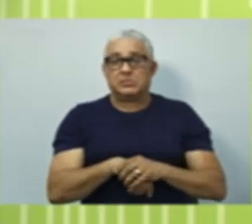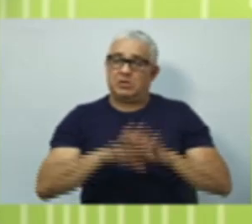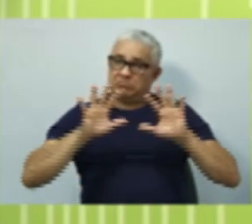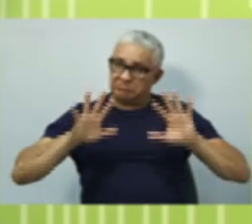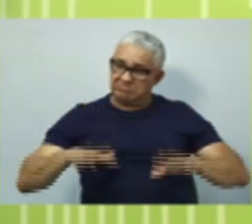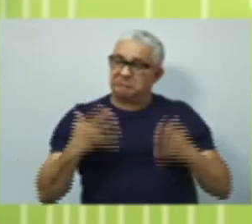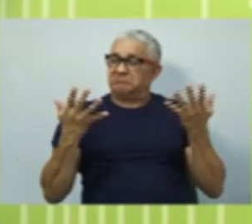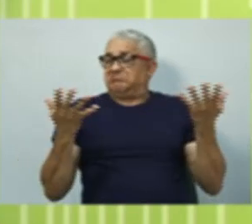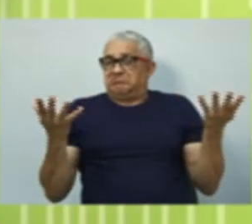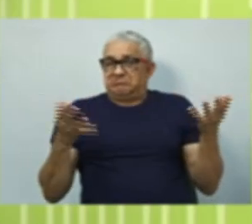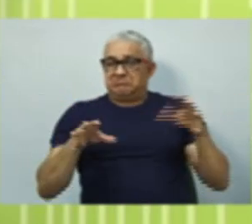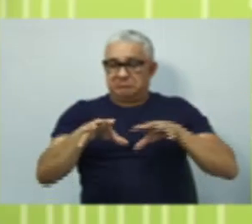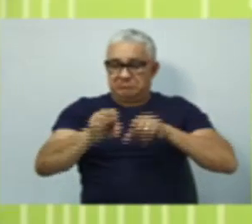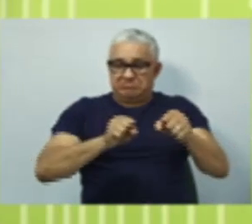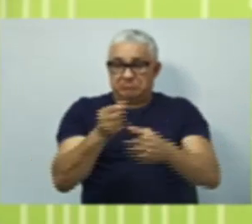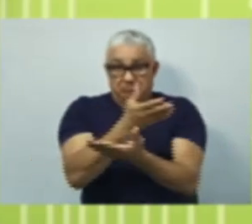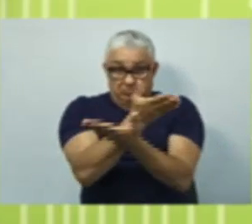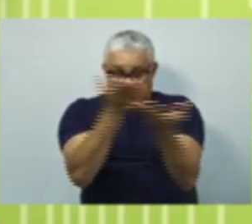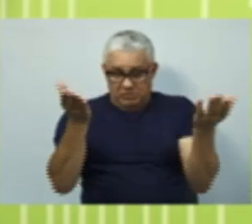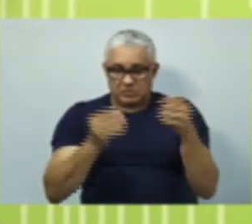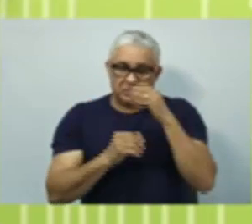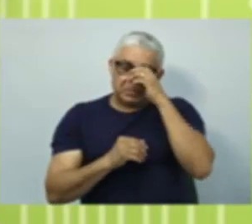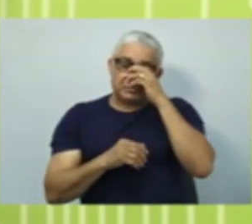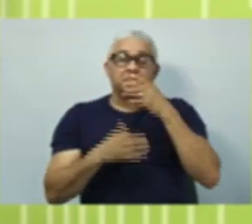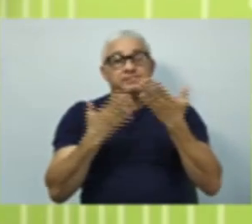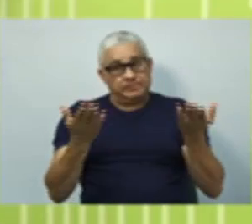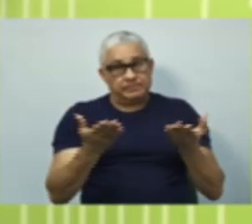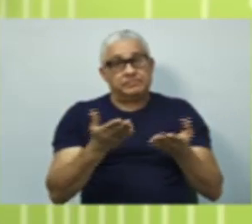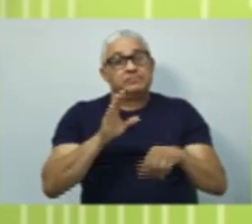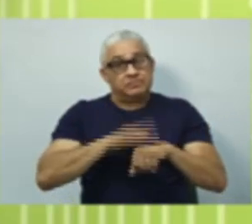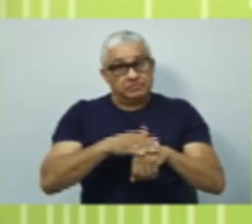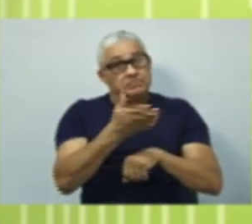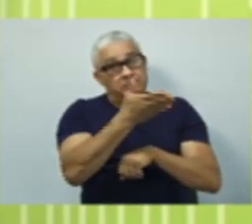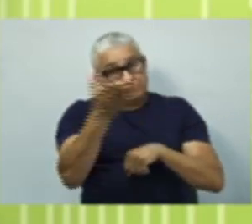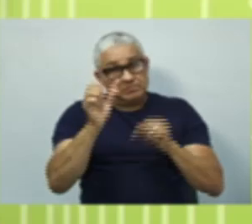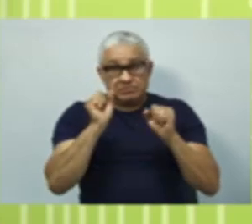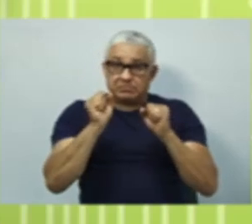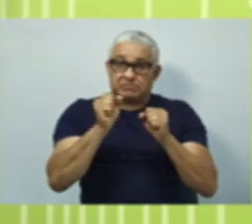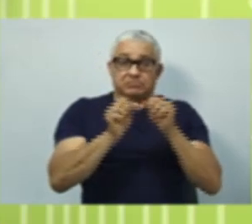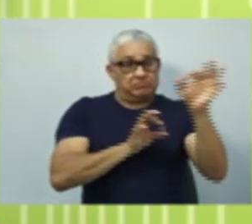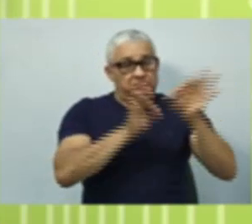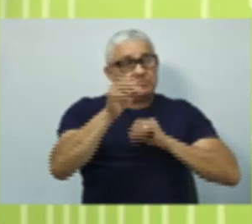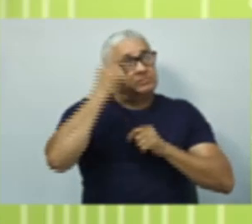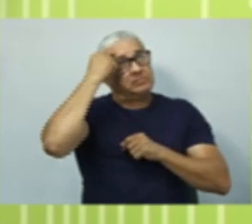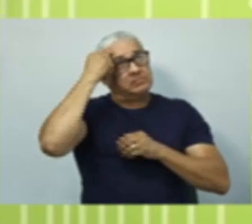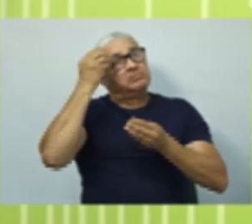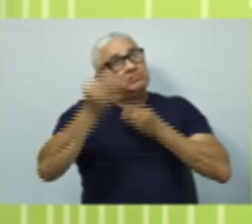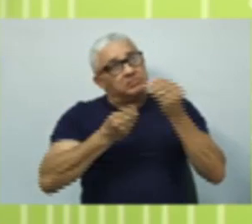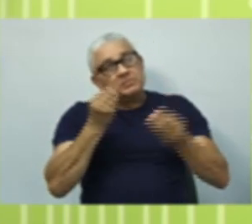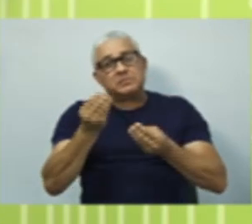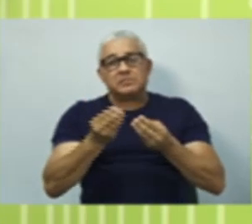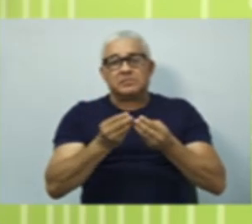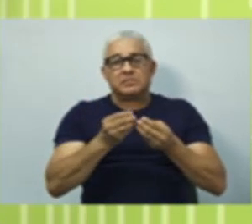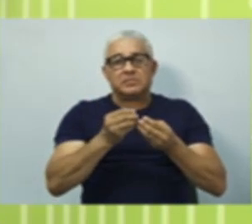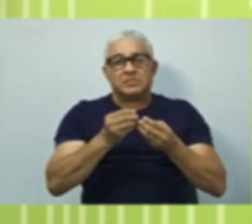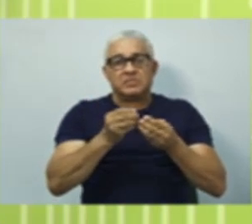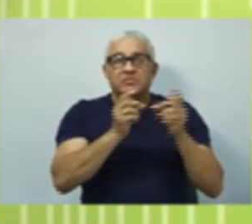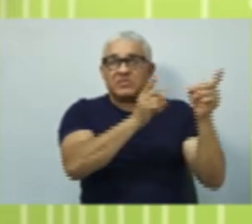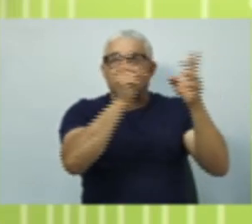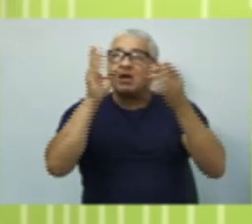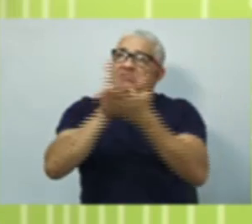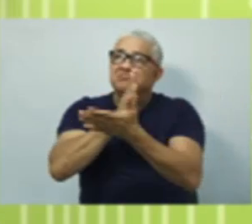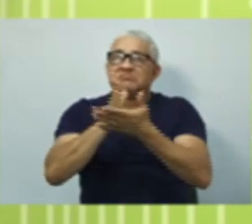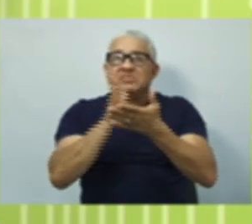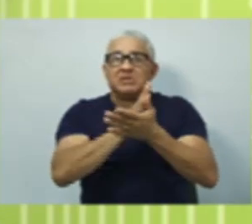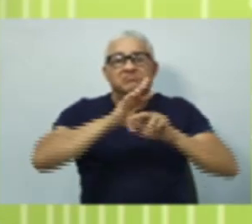uma comemoração da formatura de vocês. Então aí vocês podem organizar e vocês vão pensar, vamos comercializar alguma coisa.